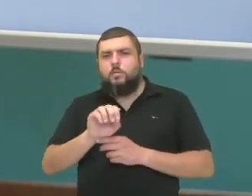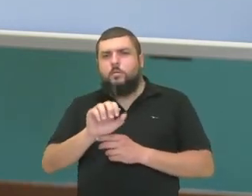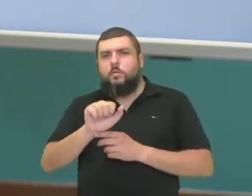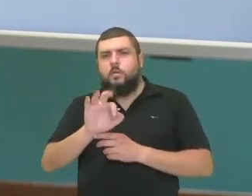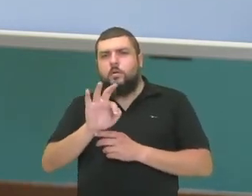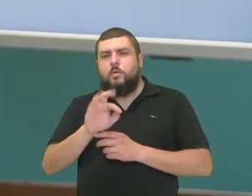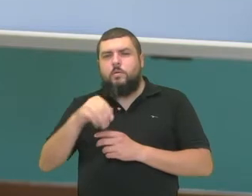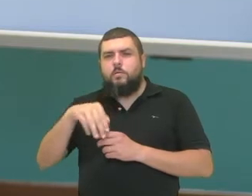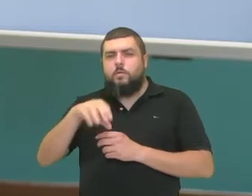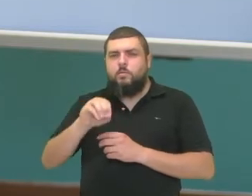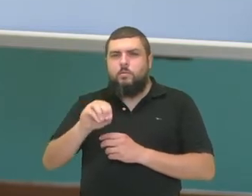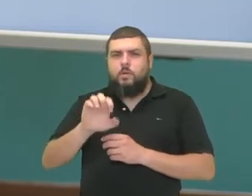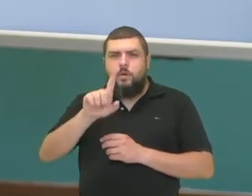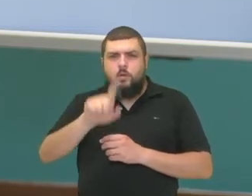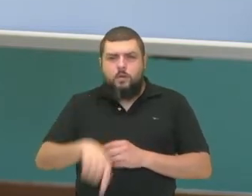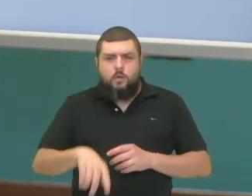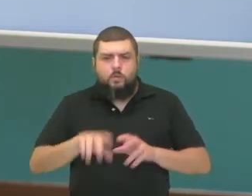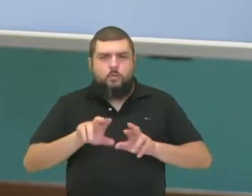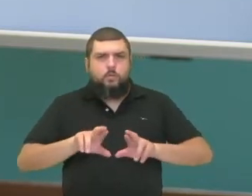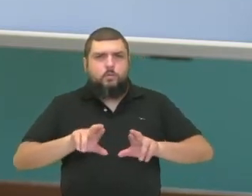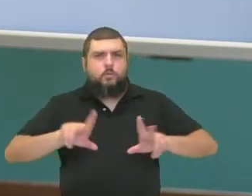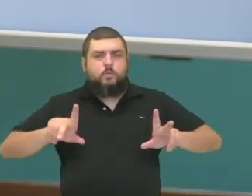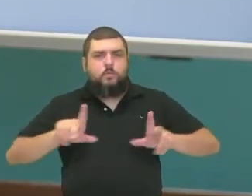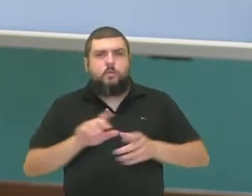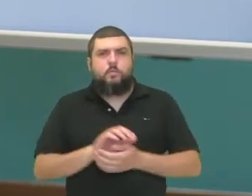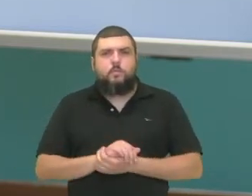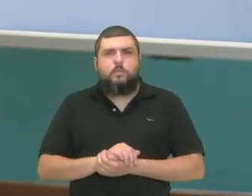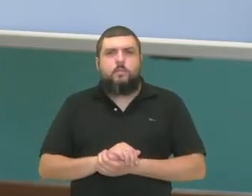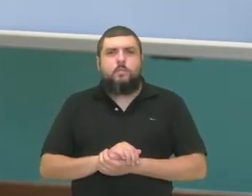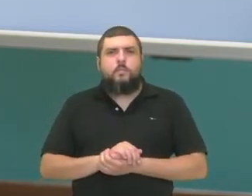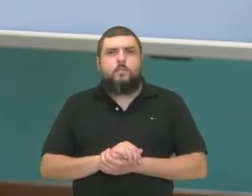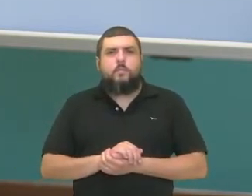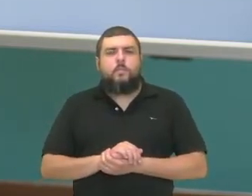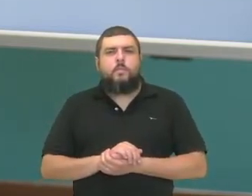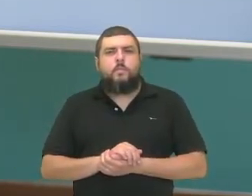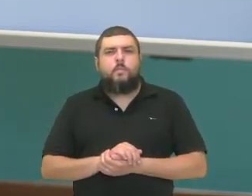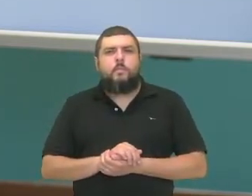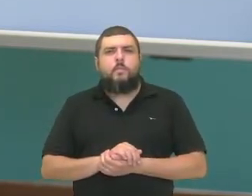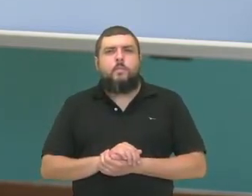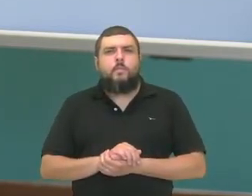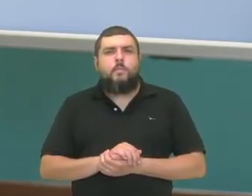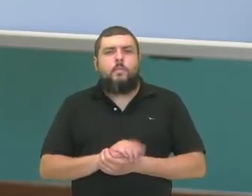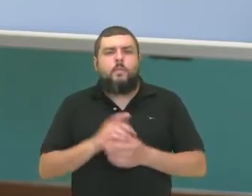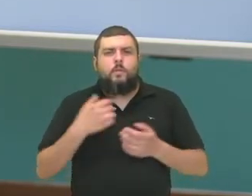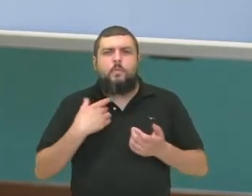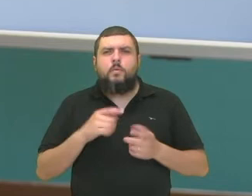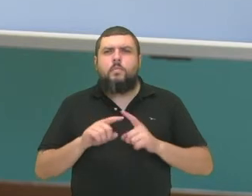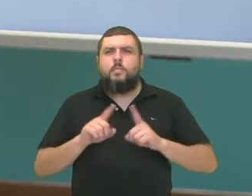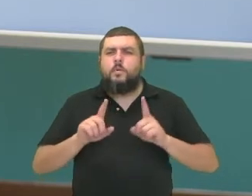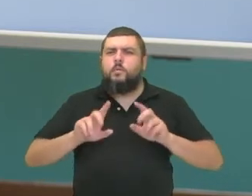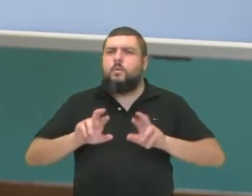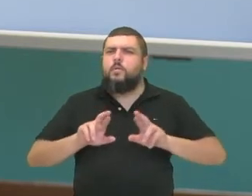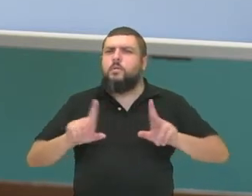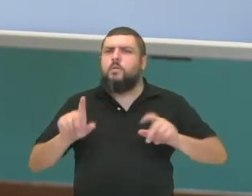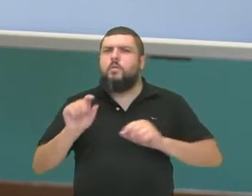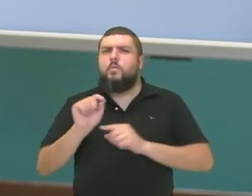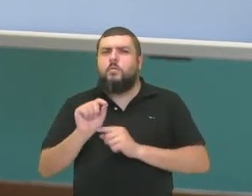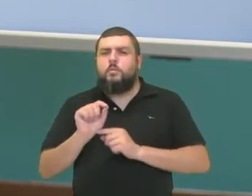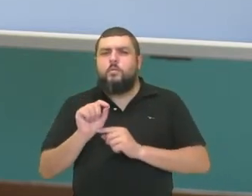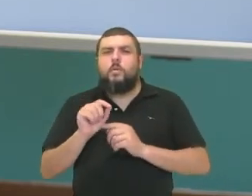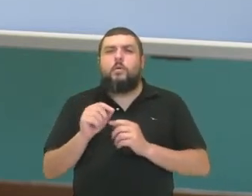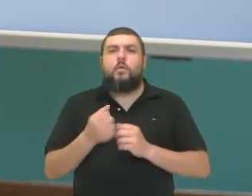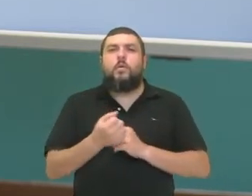Heteroátomo é um átomo diferente, a etimologia da palavra. Mas diferente do que, professor? Diferente de carbonos